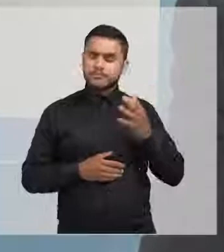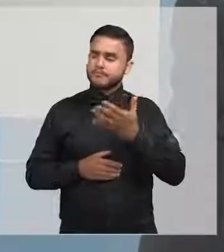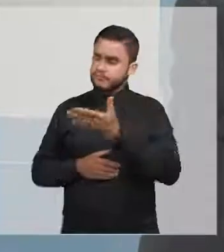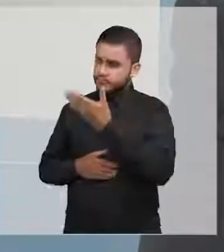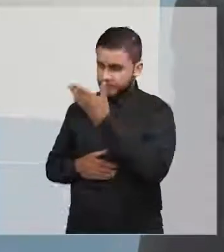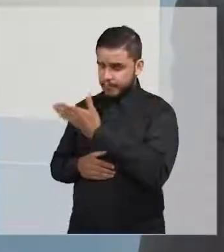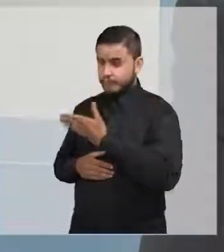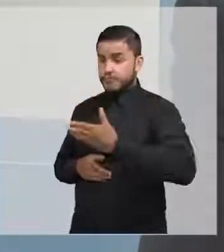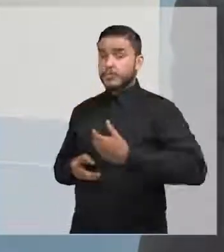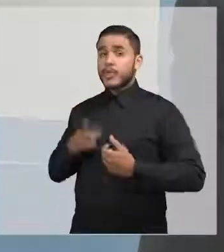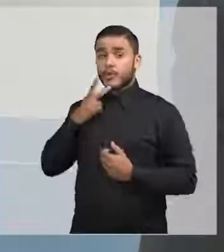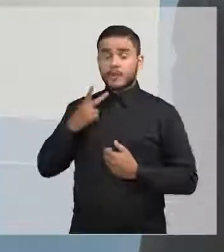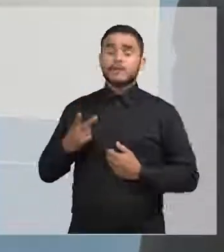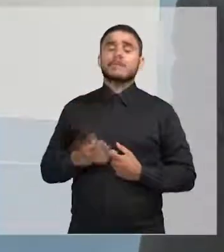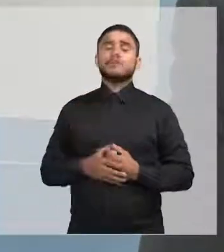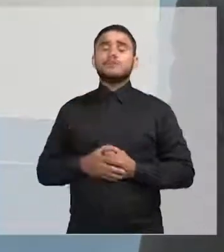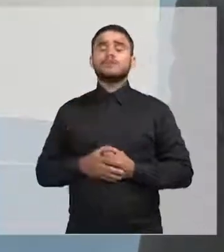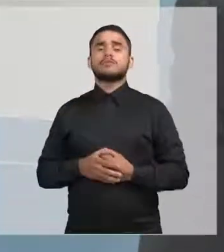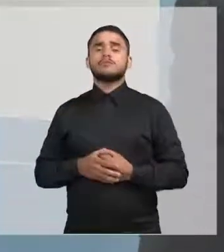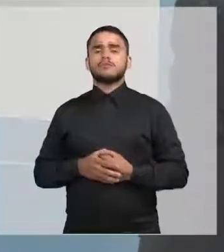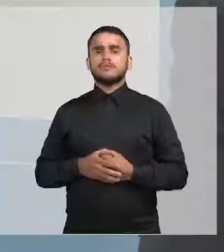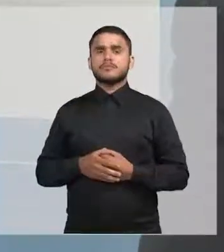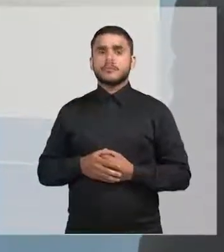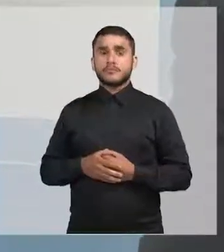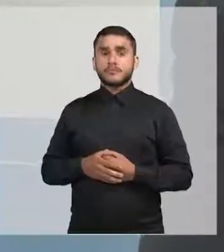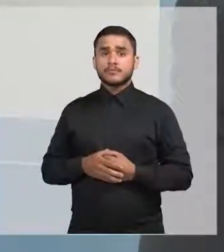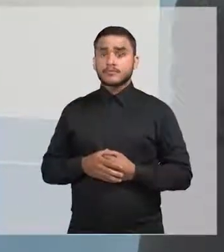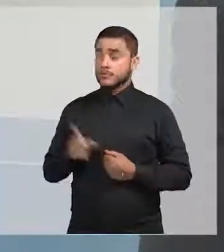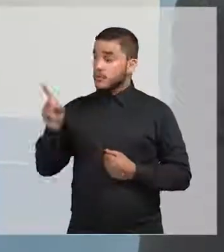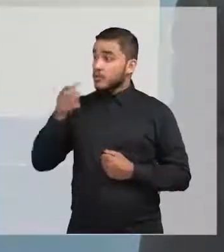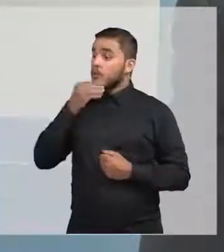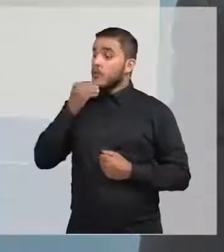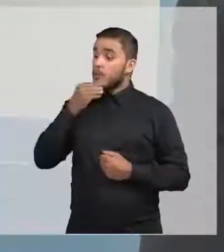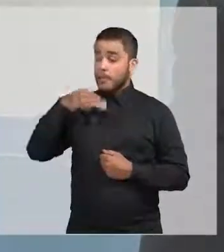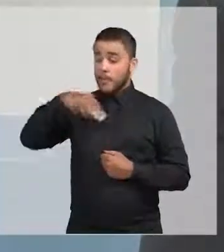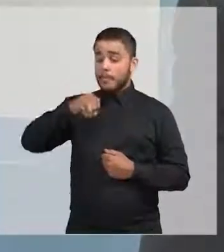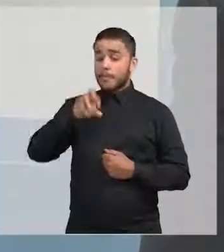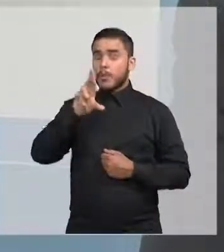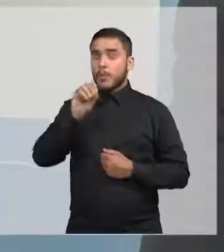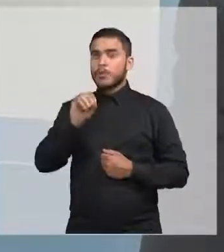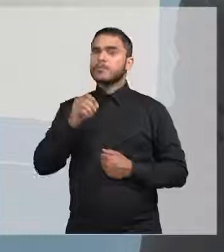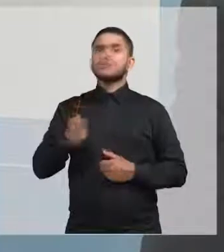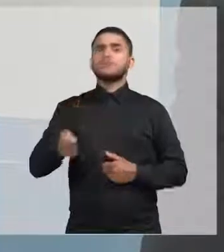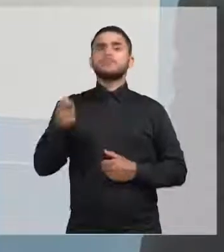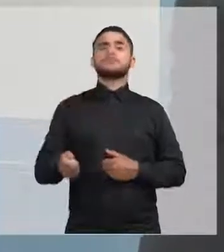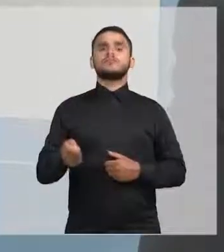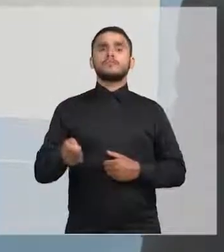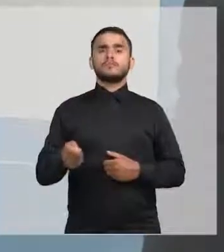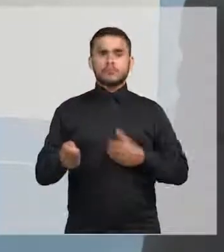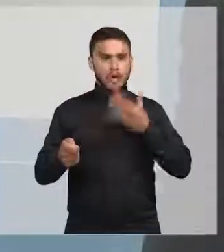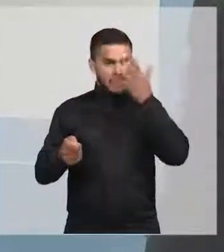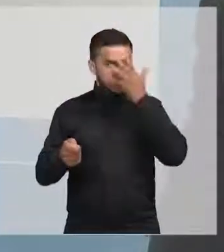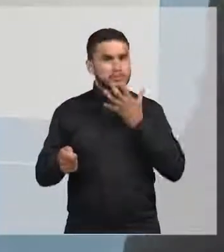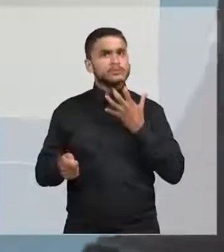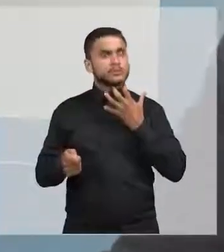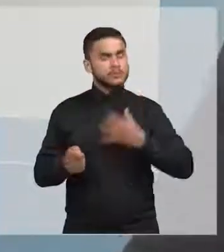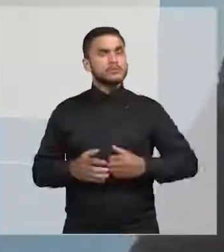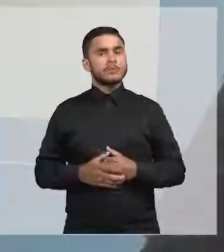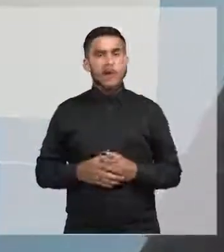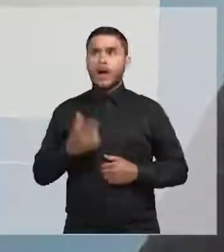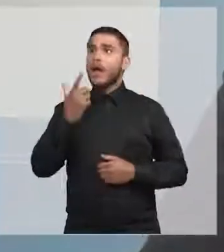estar envolvido politicamente e combinando politicamente ações políticas depois de uma eleição. Eu acho